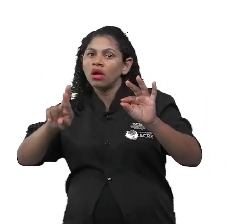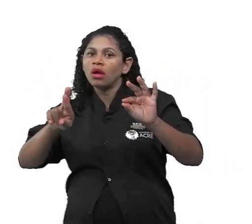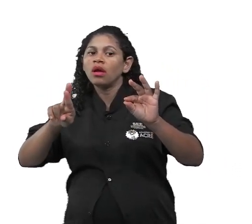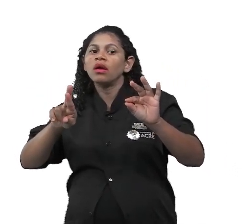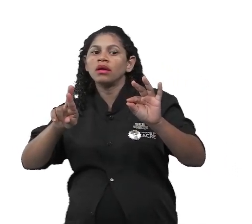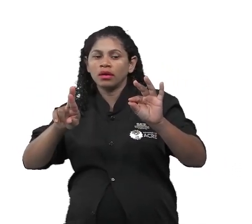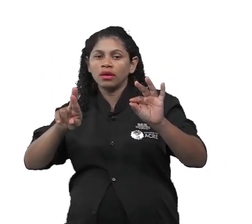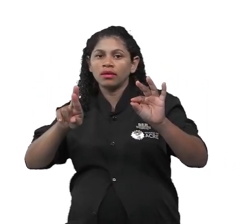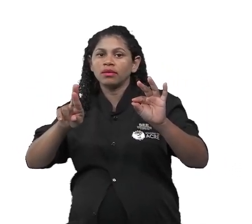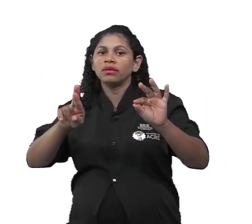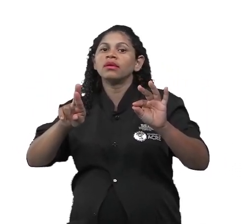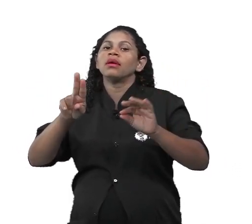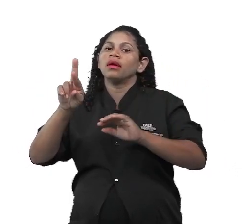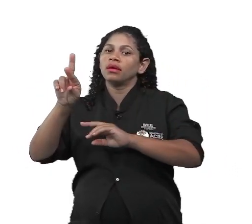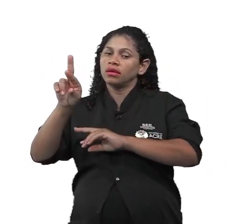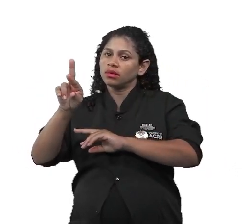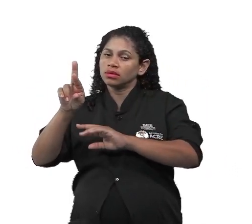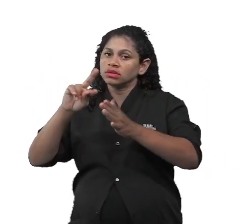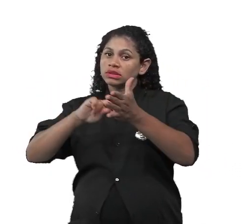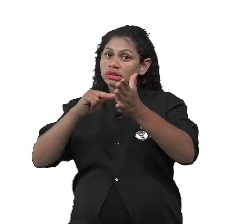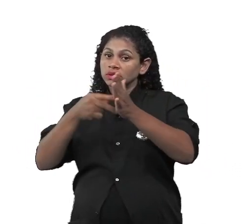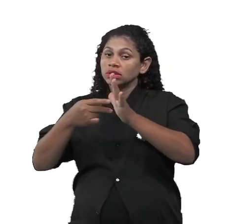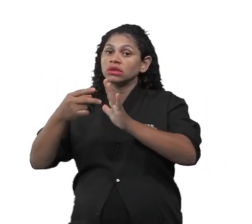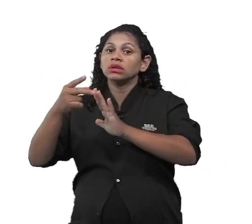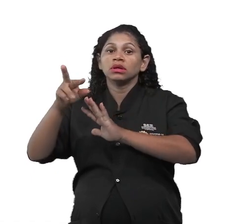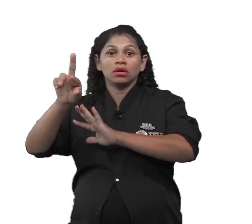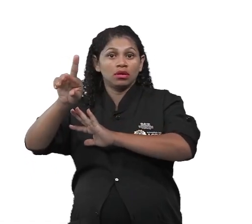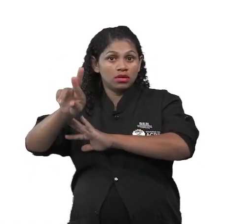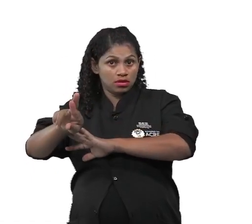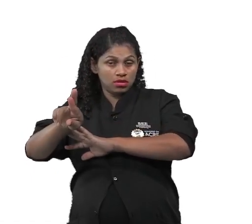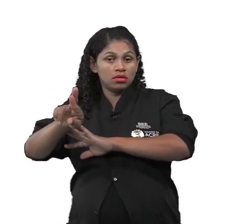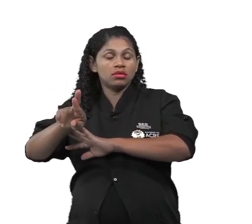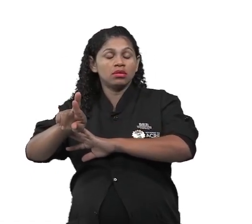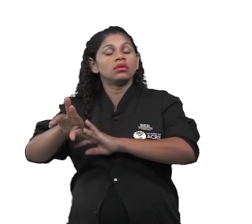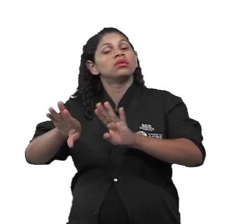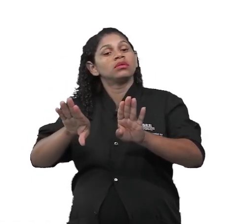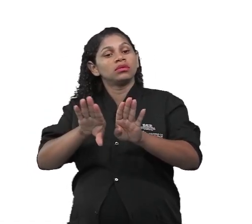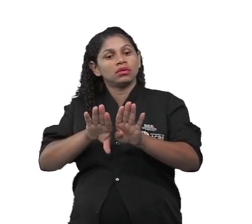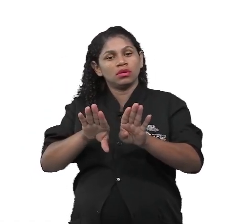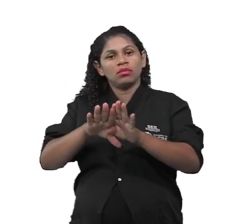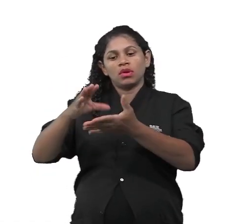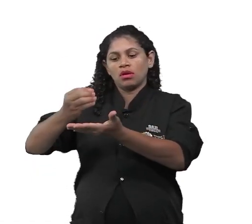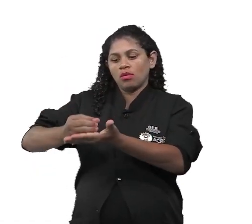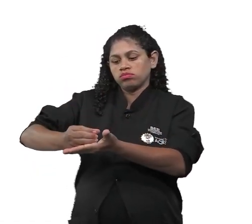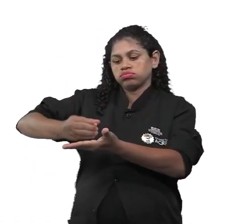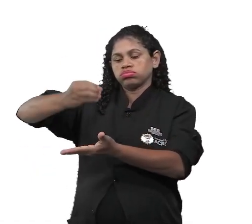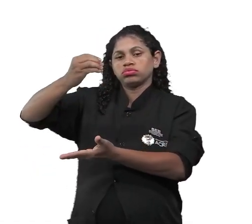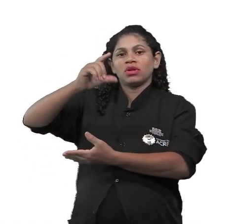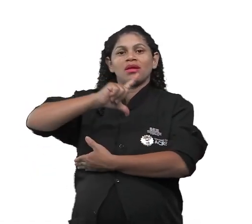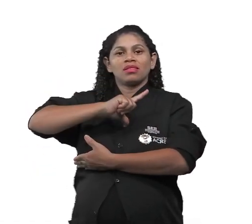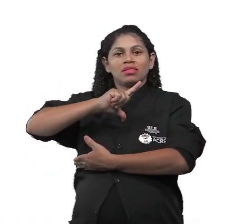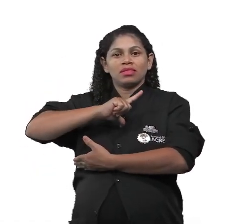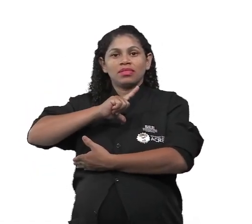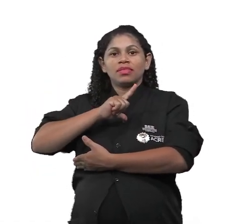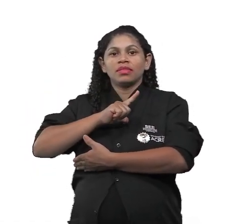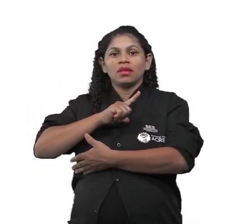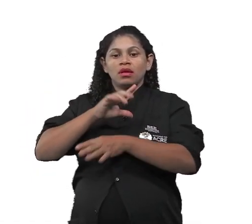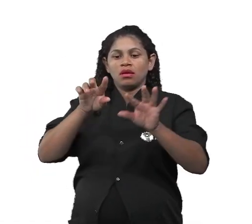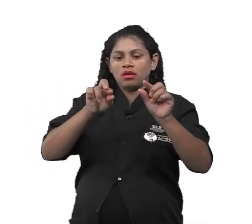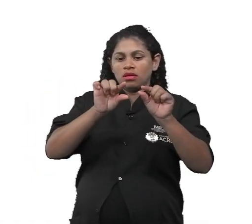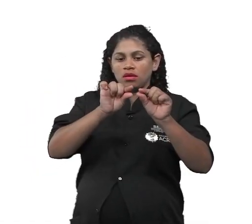altura e também a largura. E digamos que esse cilindro também tem a largura